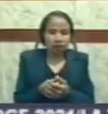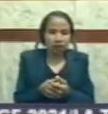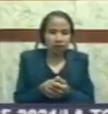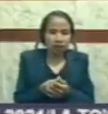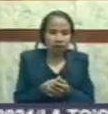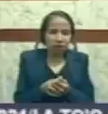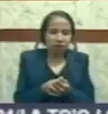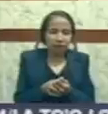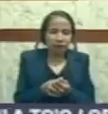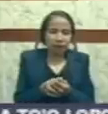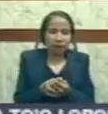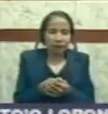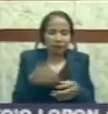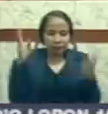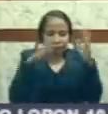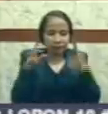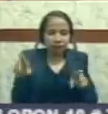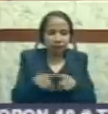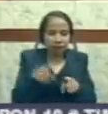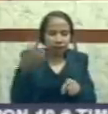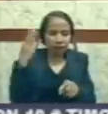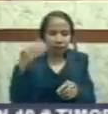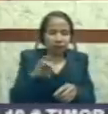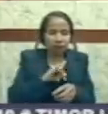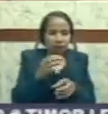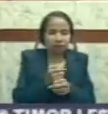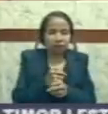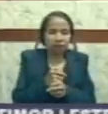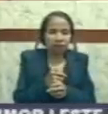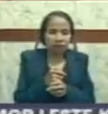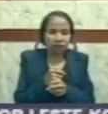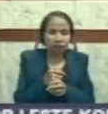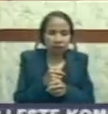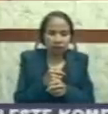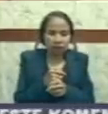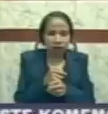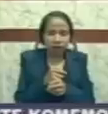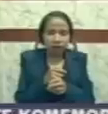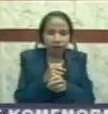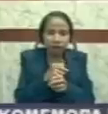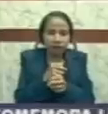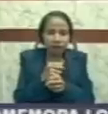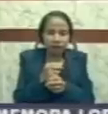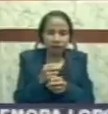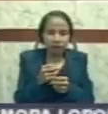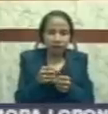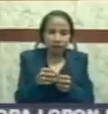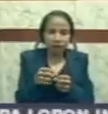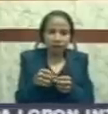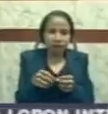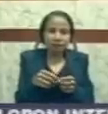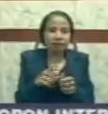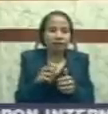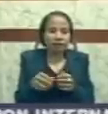Diak questão na nesta ulo ka fotitiana. Ita hakara transparência e receitas